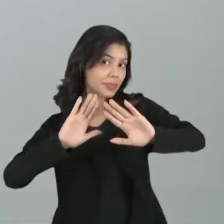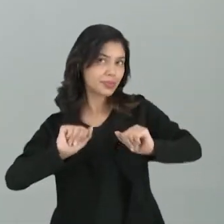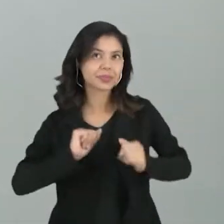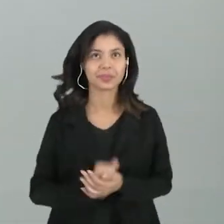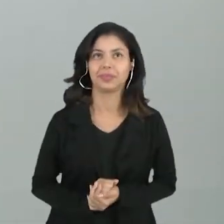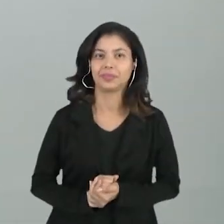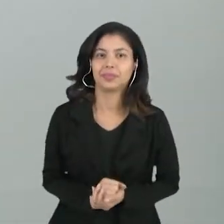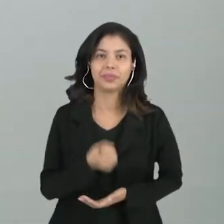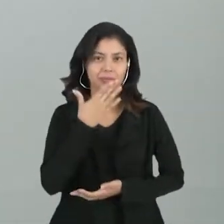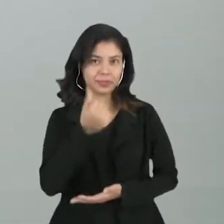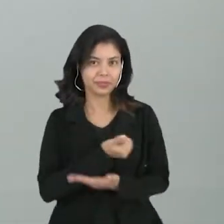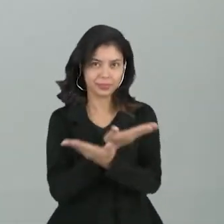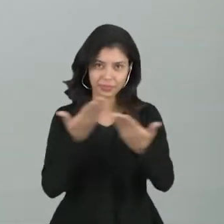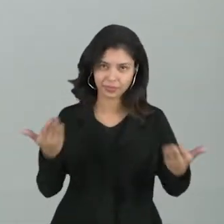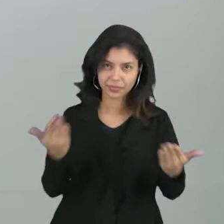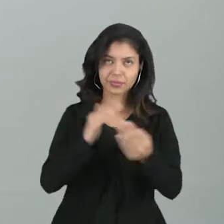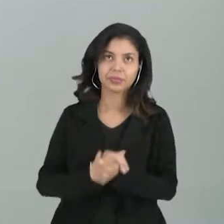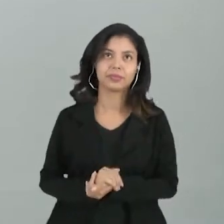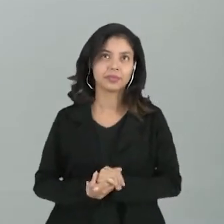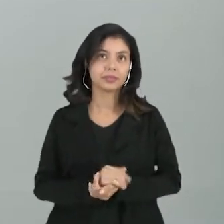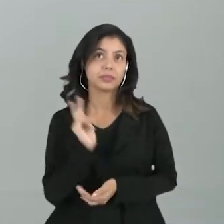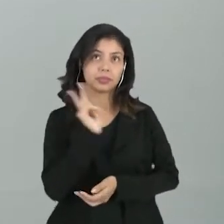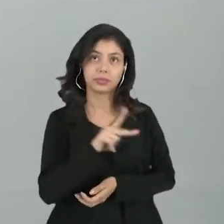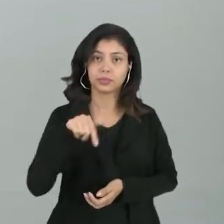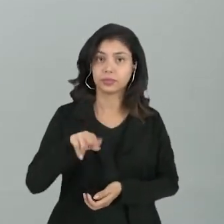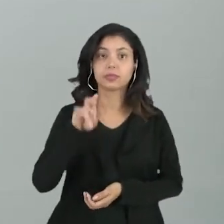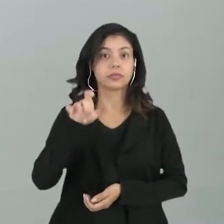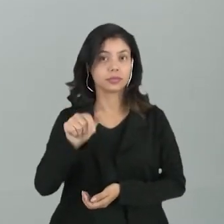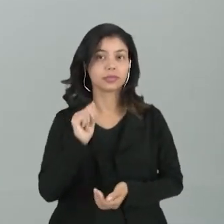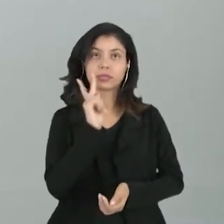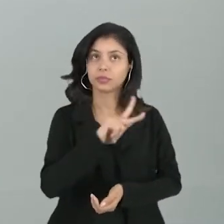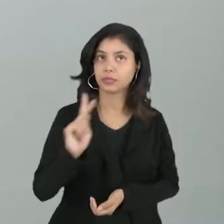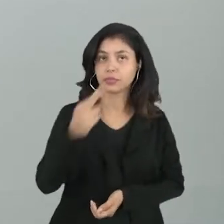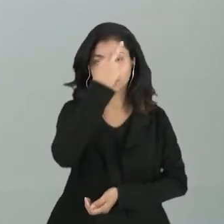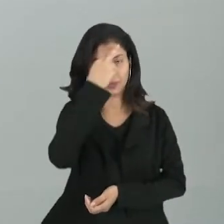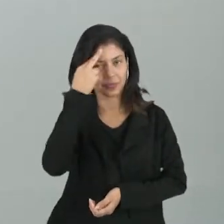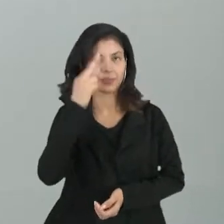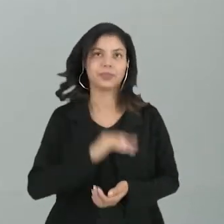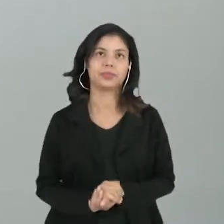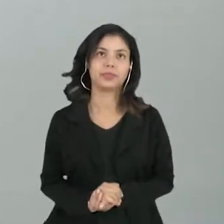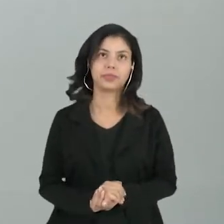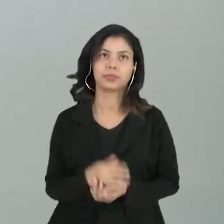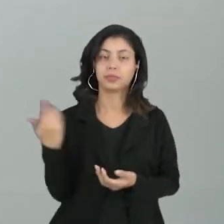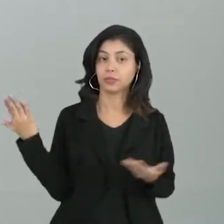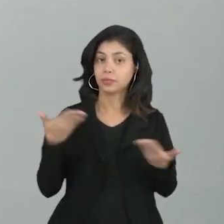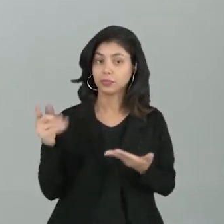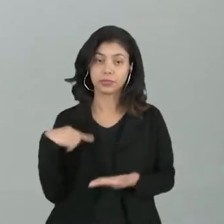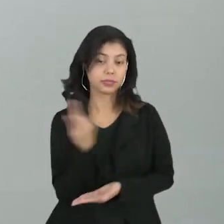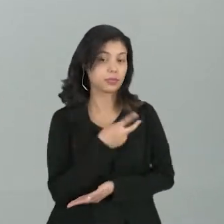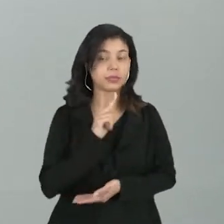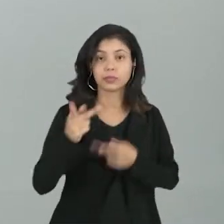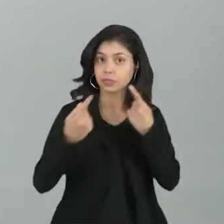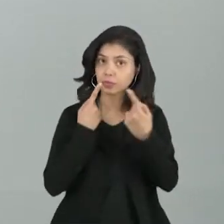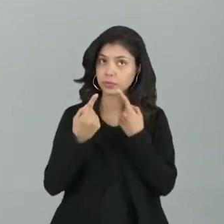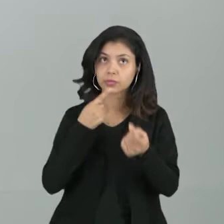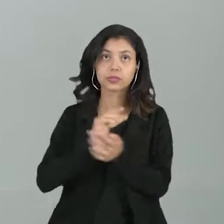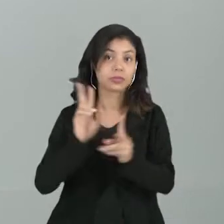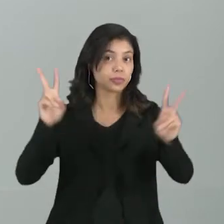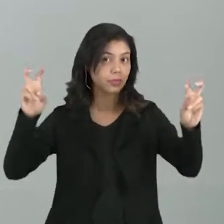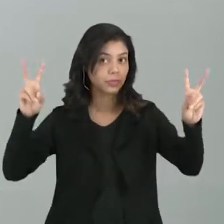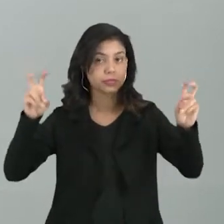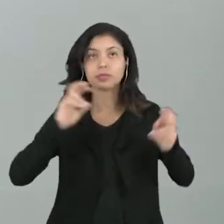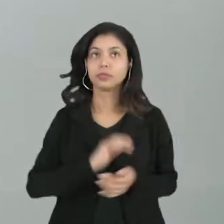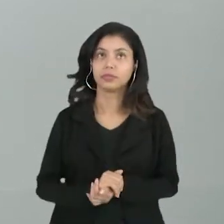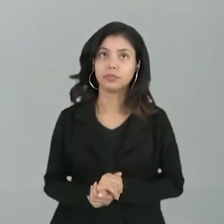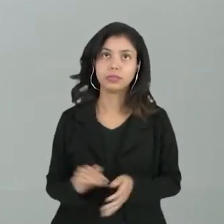Olá, gente! Tudo bem com vocês? Sou Keila Batista, professora de História, e vamos continuar aí discutindo os nossos assuntos,